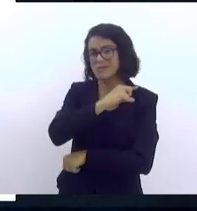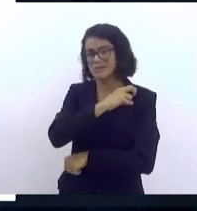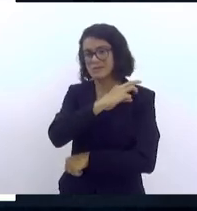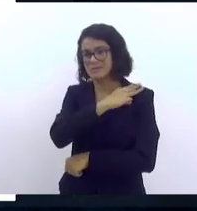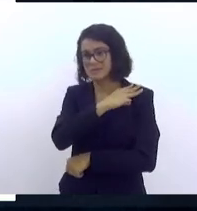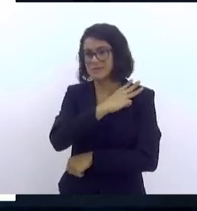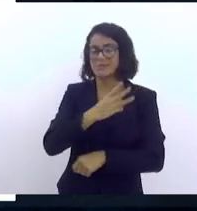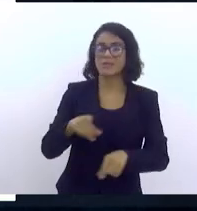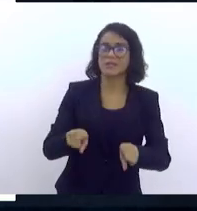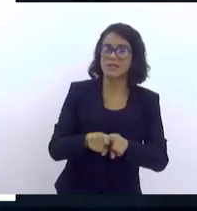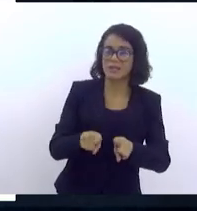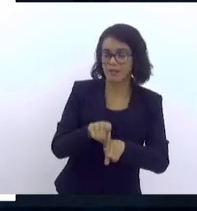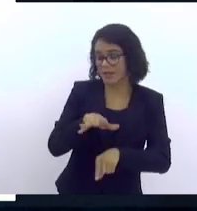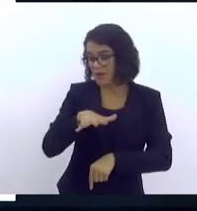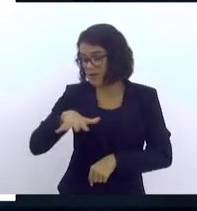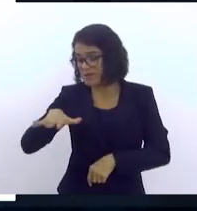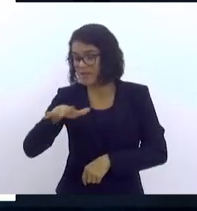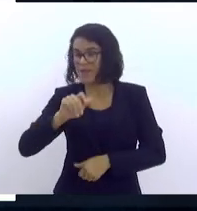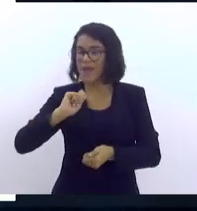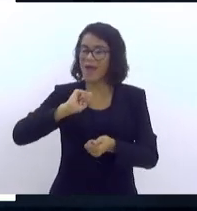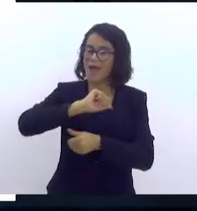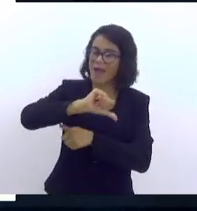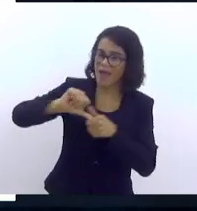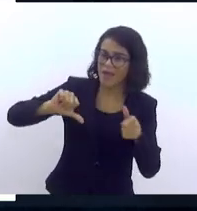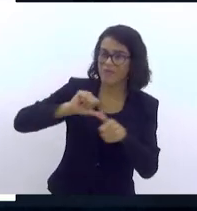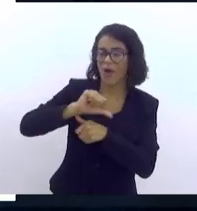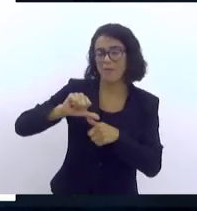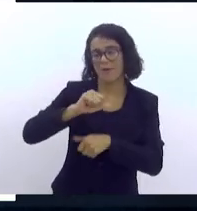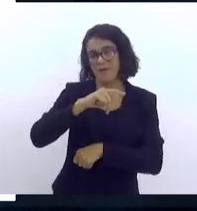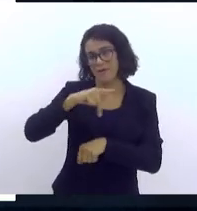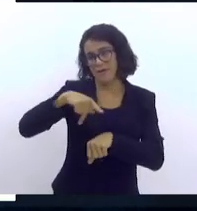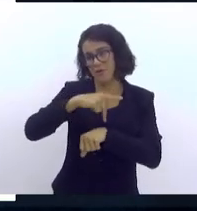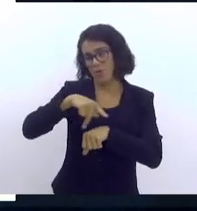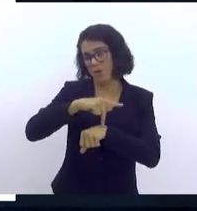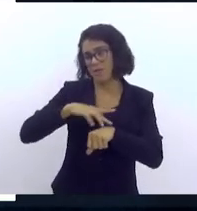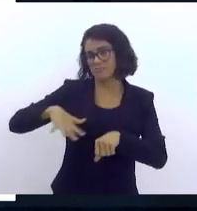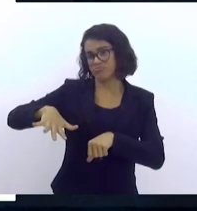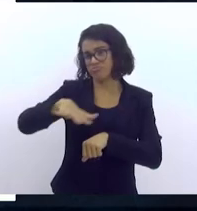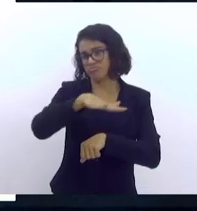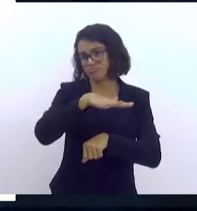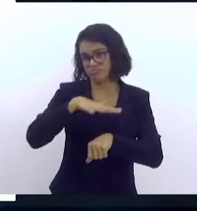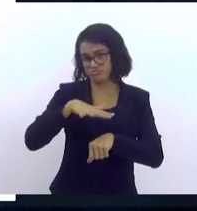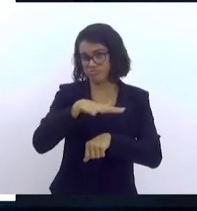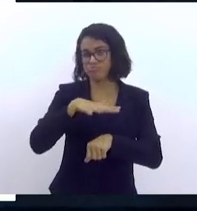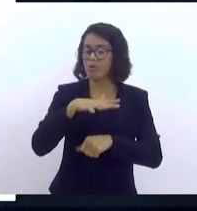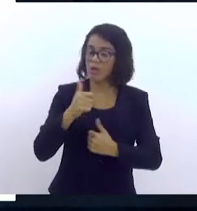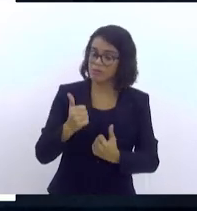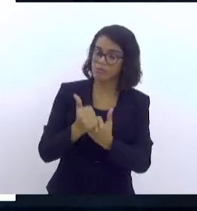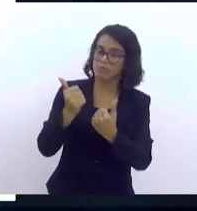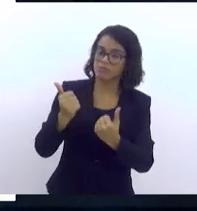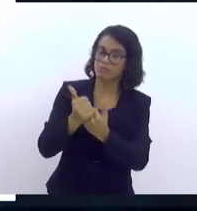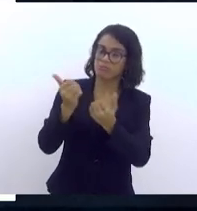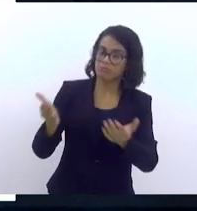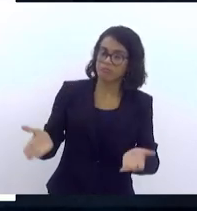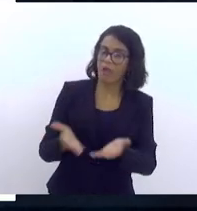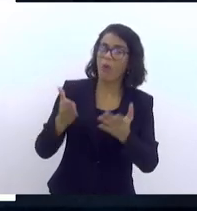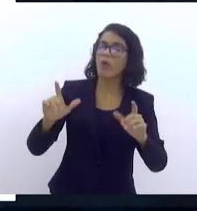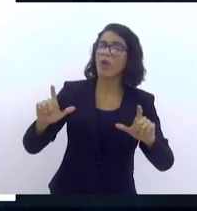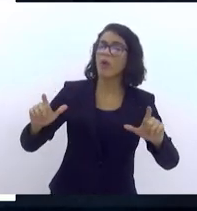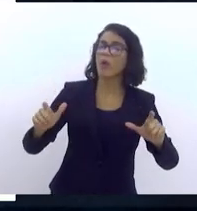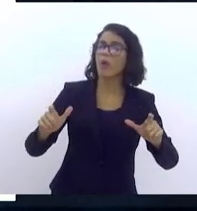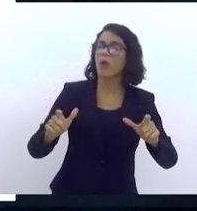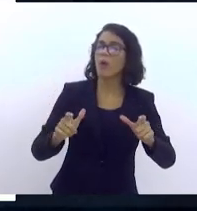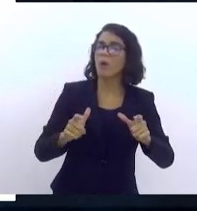e aí em outros âmbitos as reformas que o país tem passado de uma maneira geral tem contribuído para um esvaziamento